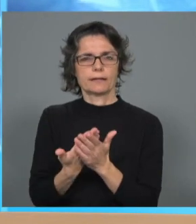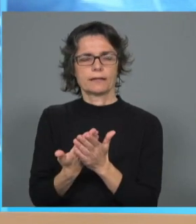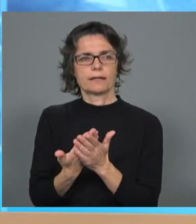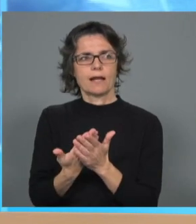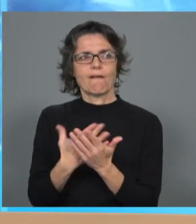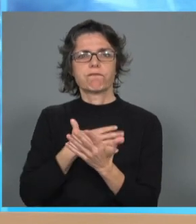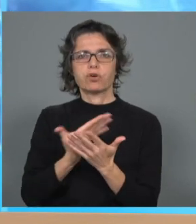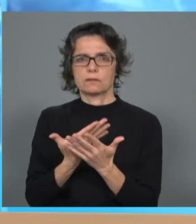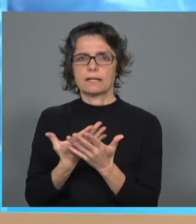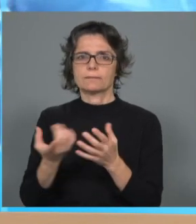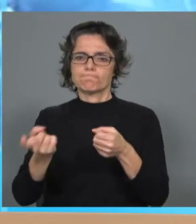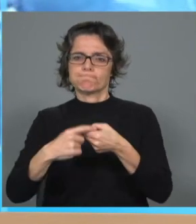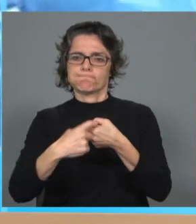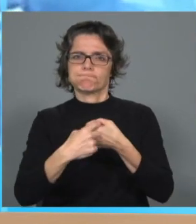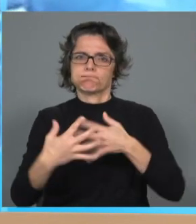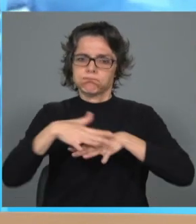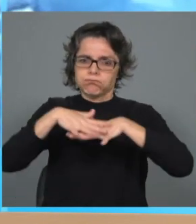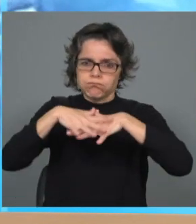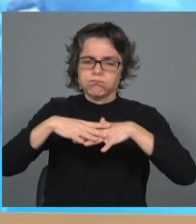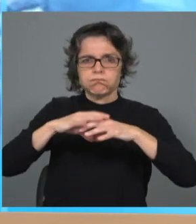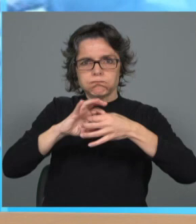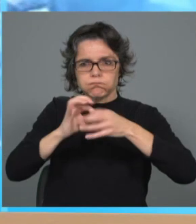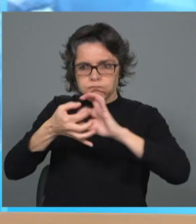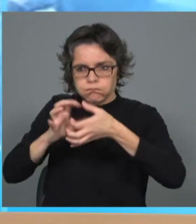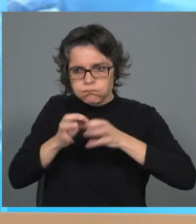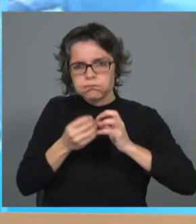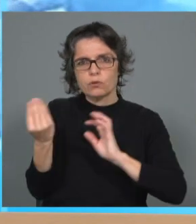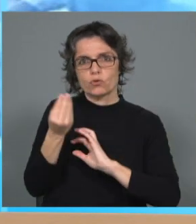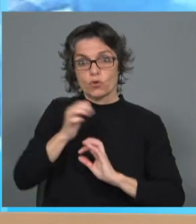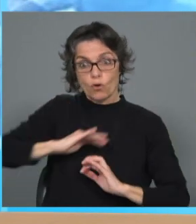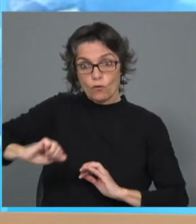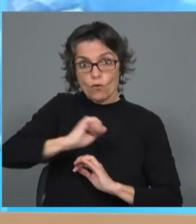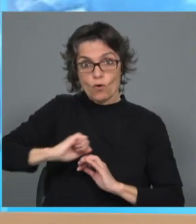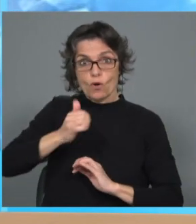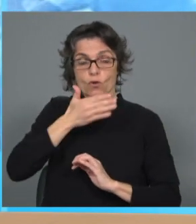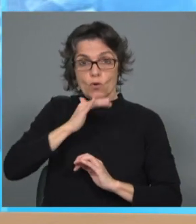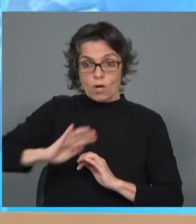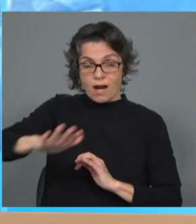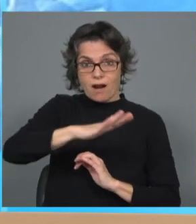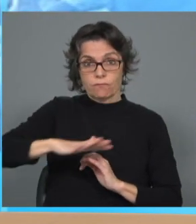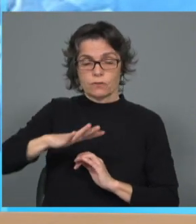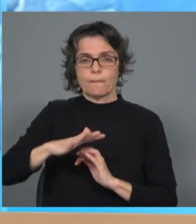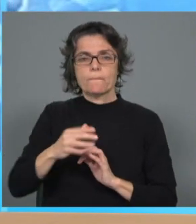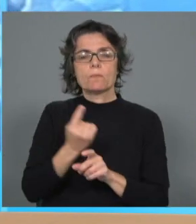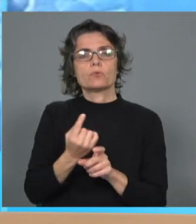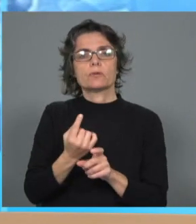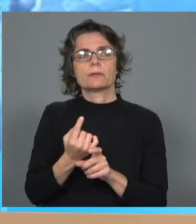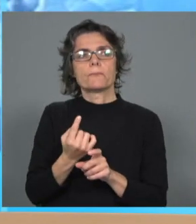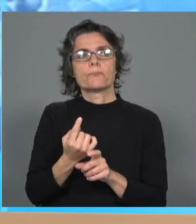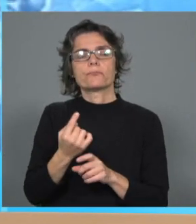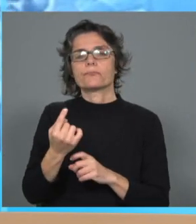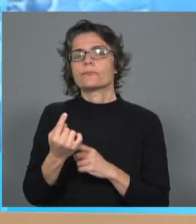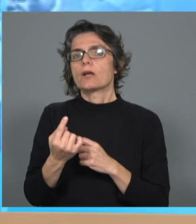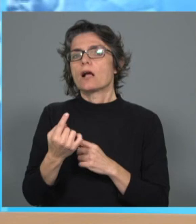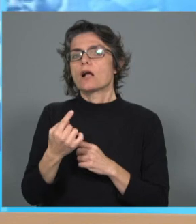agregação dos nossos jovens da Arquidiocese, em primeira linha, até porque falávamos isto muitas vezes, não sabemos se